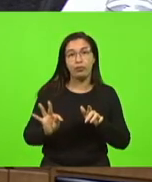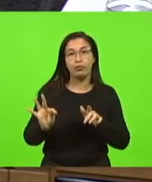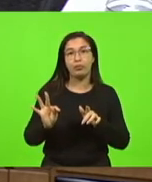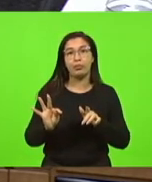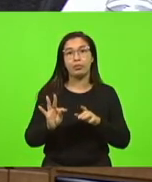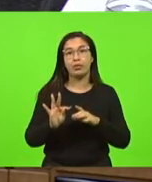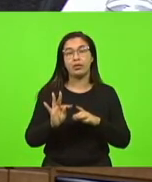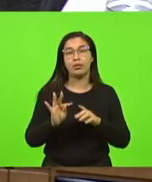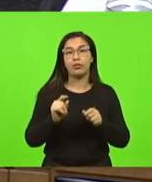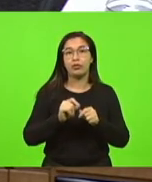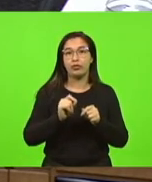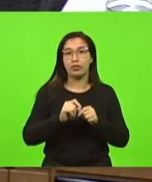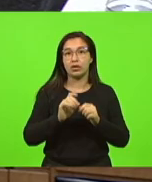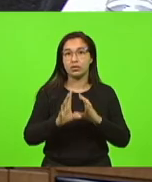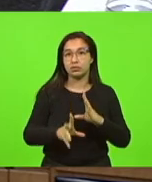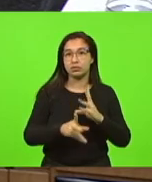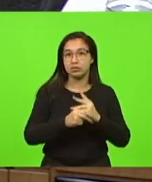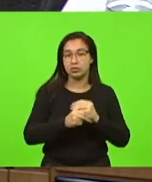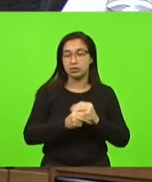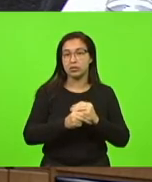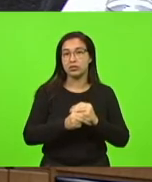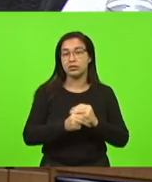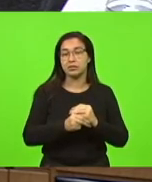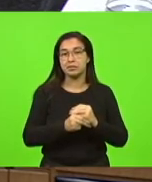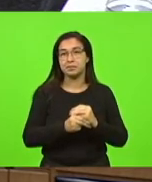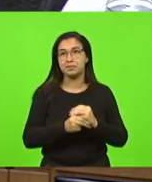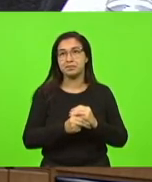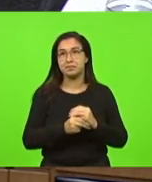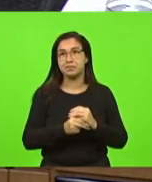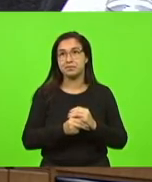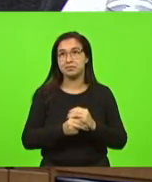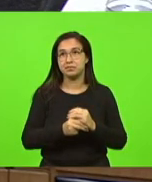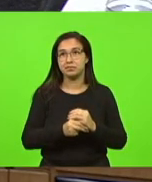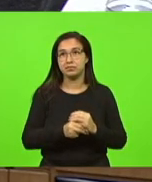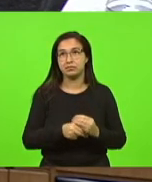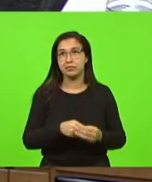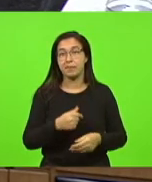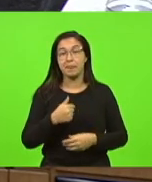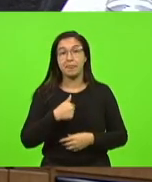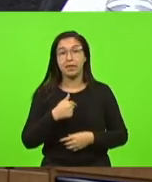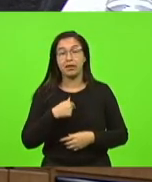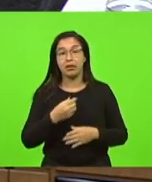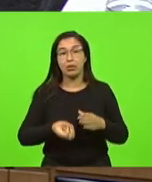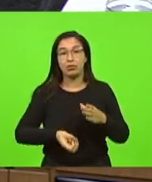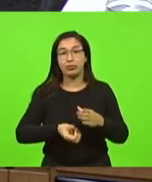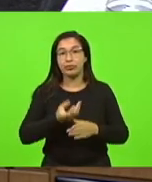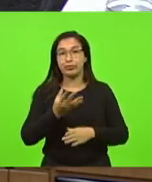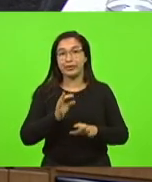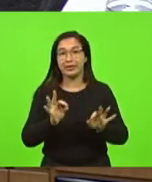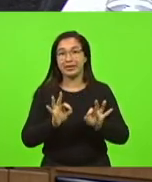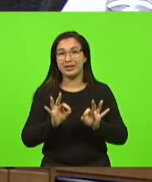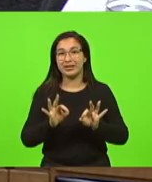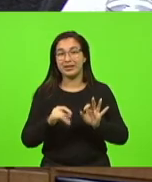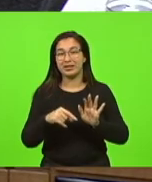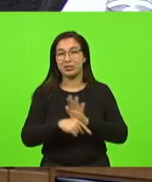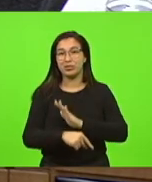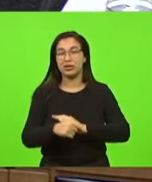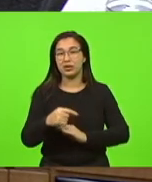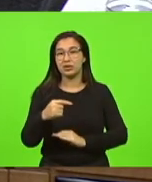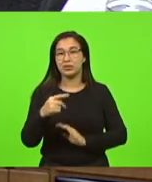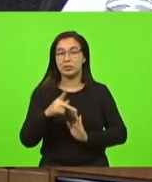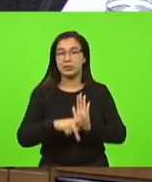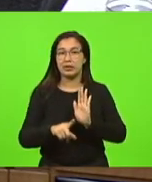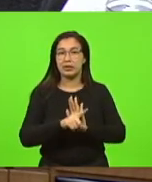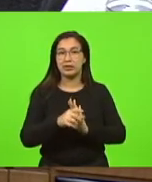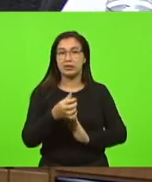emenda, quando ajou da sua digitação, e eu, ao invés de criar o anexo 5º no PLC 027, na hora de